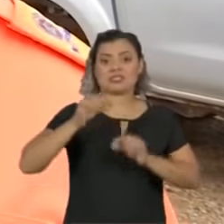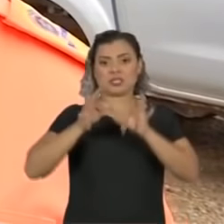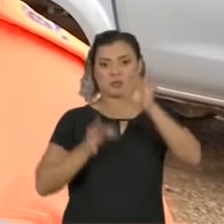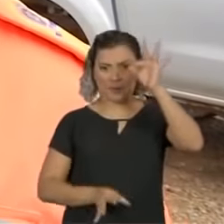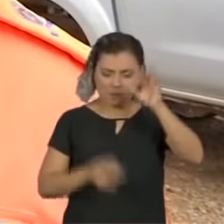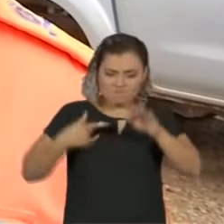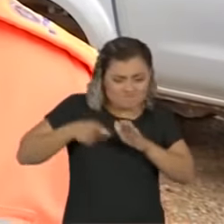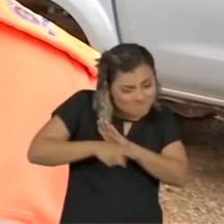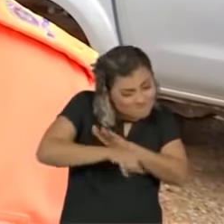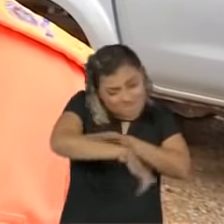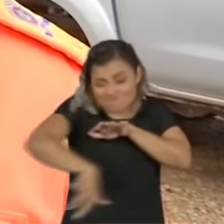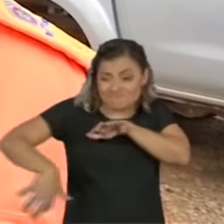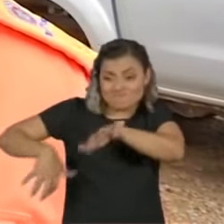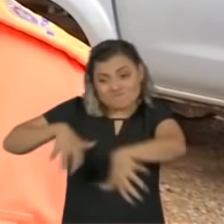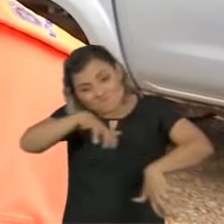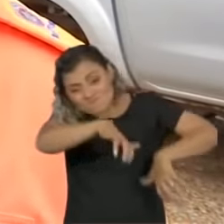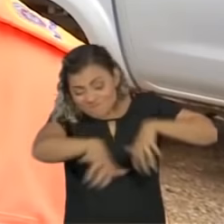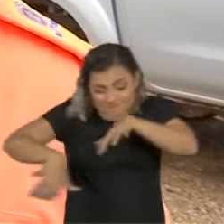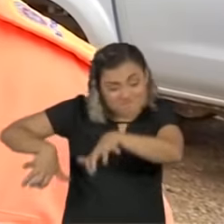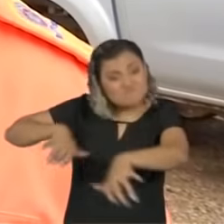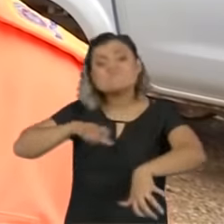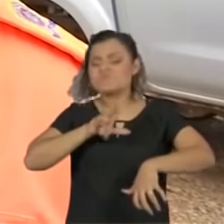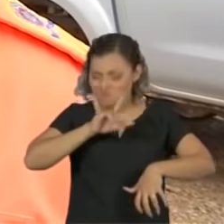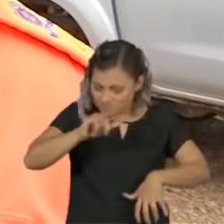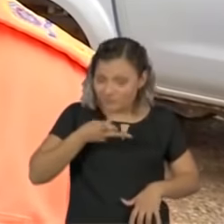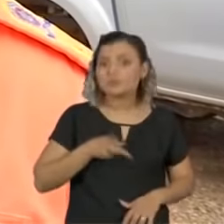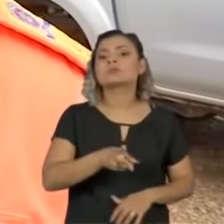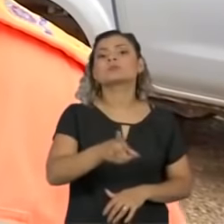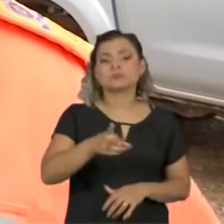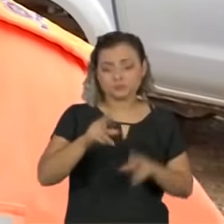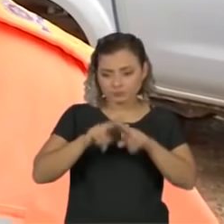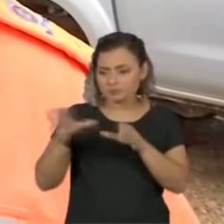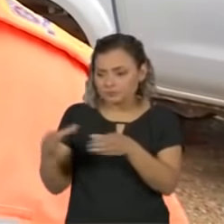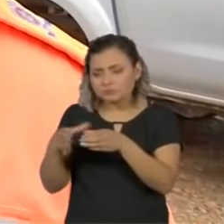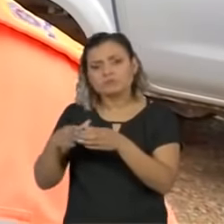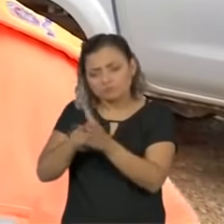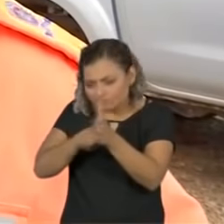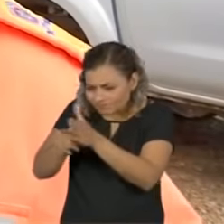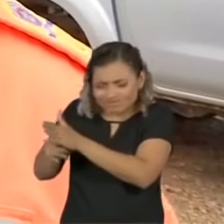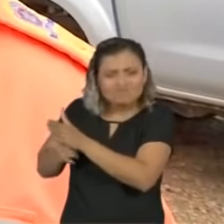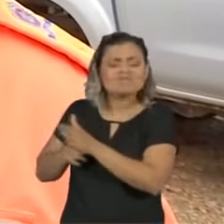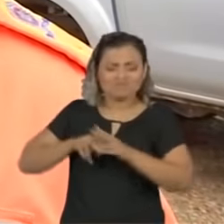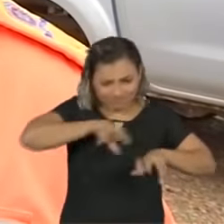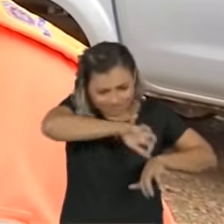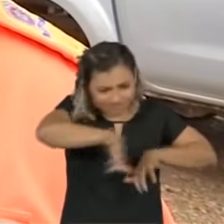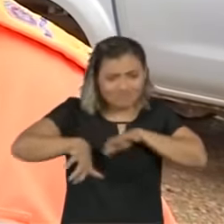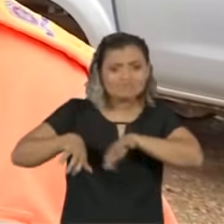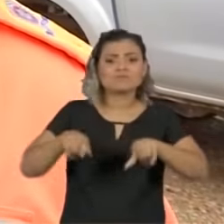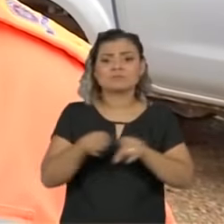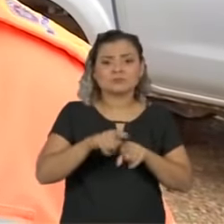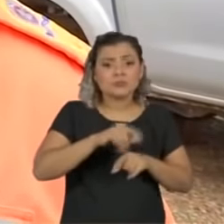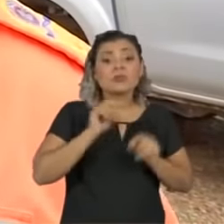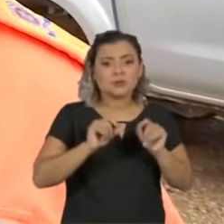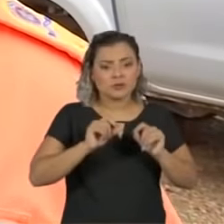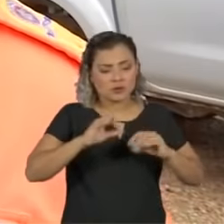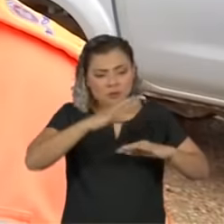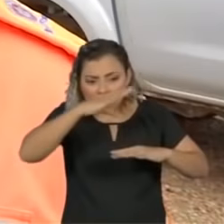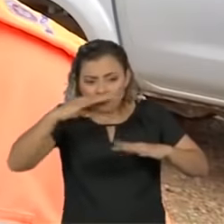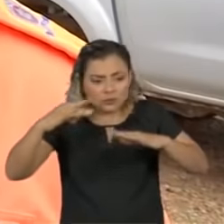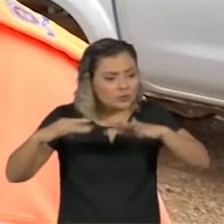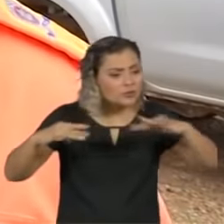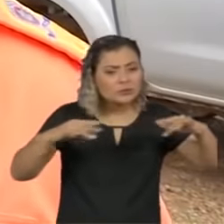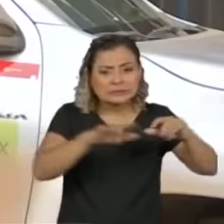os achados que nós tivemos, todas as probabilidades em razão da inteligência e onde os próximos cones de odor também indicarem